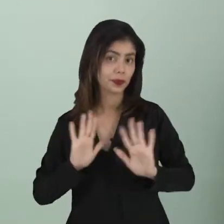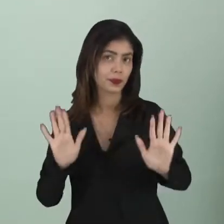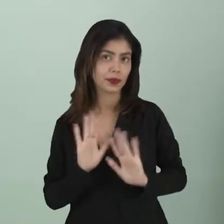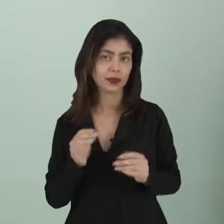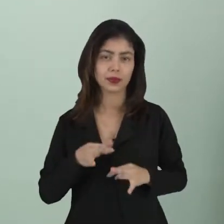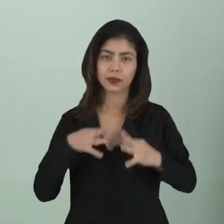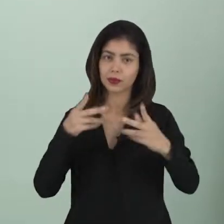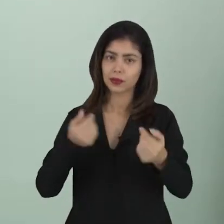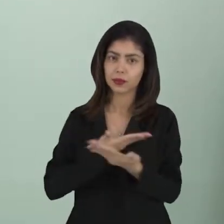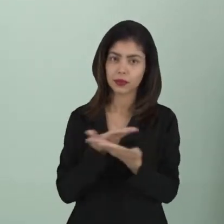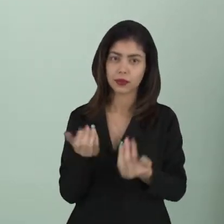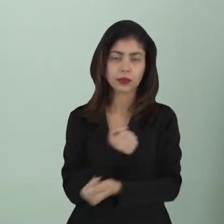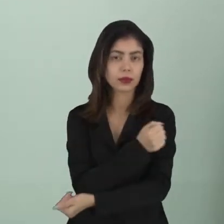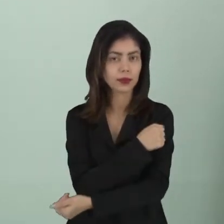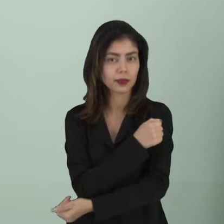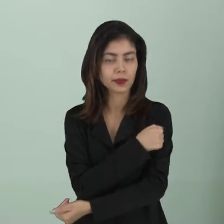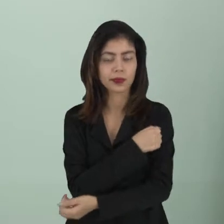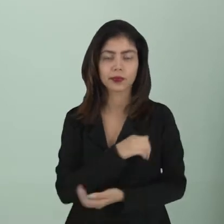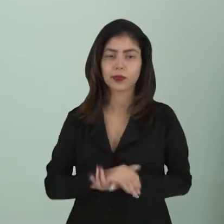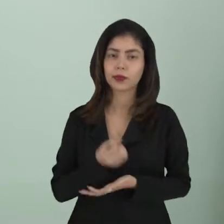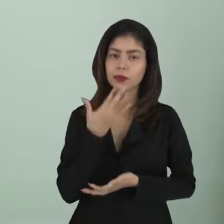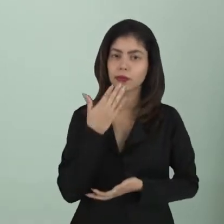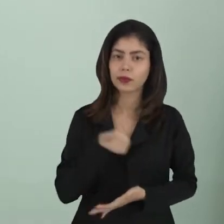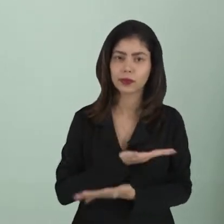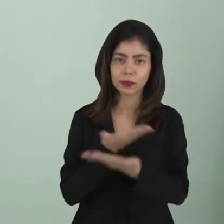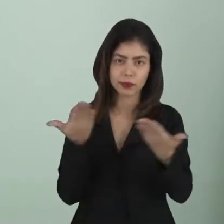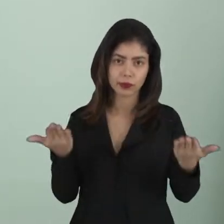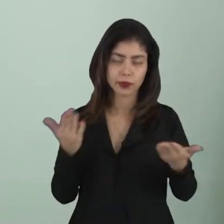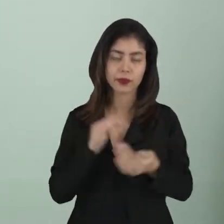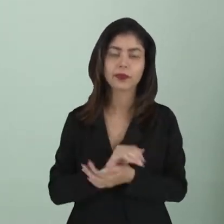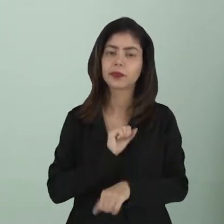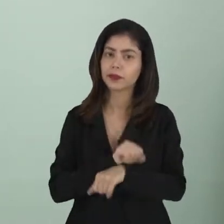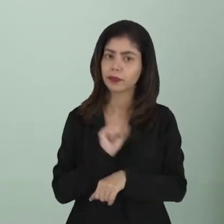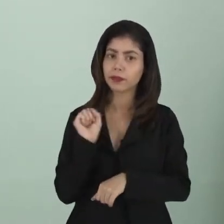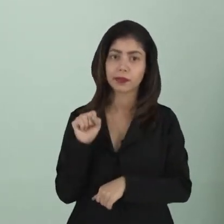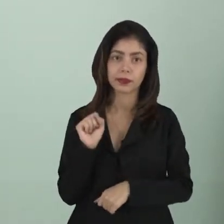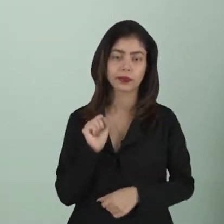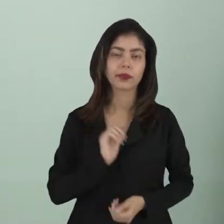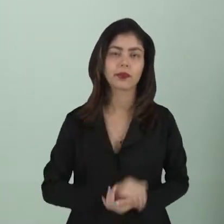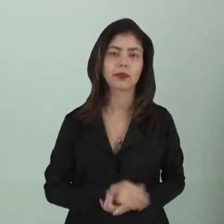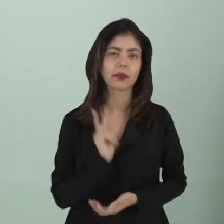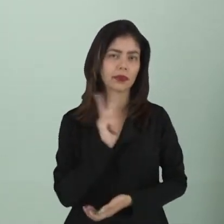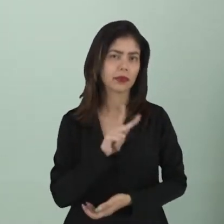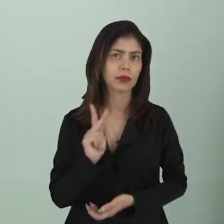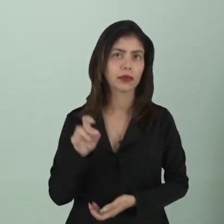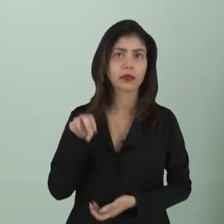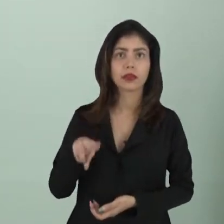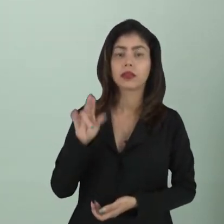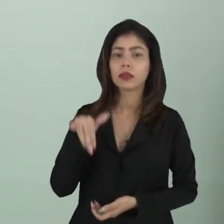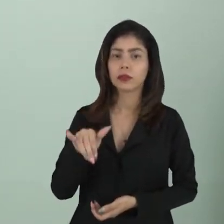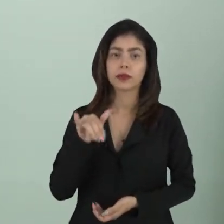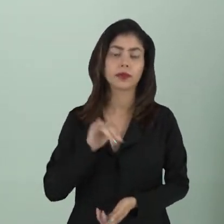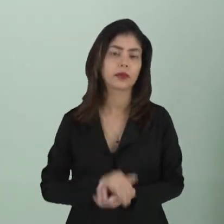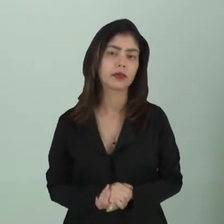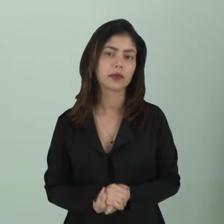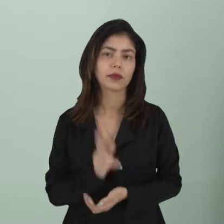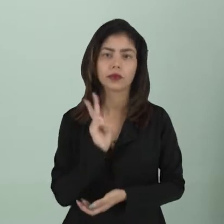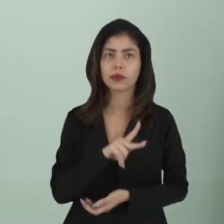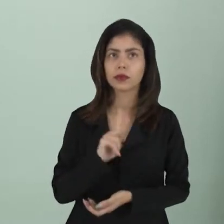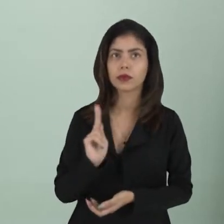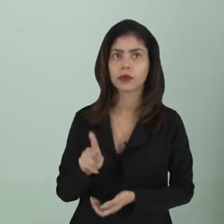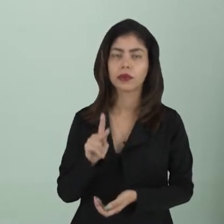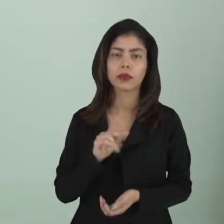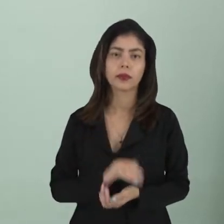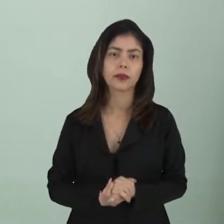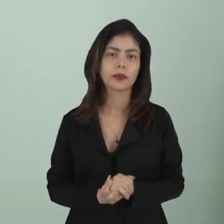Olá a todos os alunos e alunas. Tudo bem com vocês? Eu espero que sim. Eu sou o professor Ney Araújo, professor